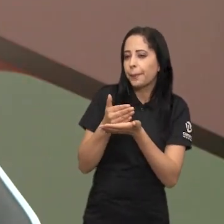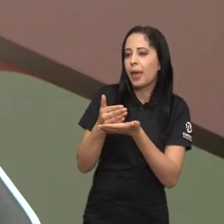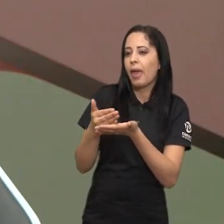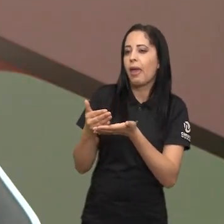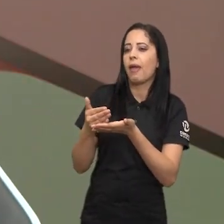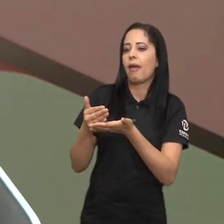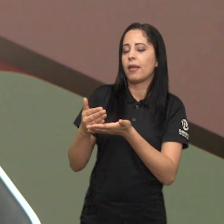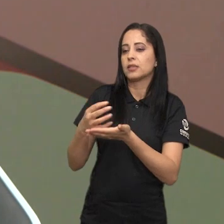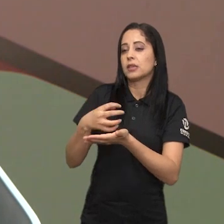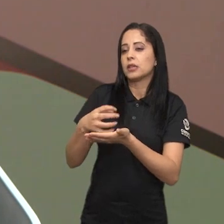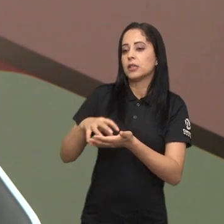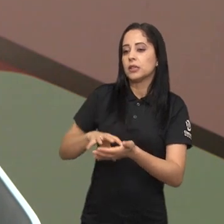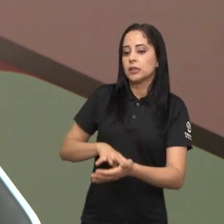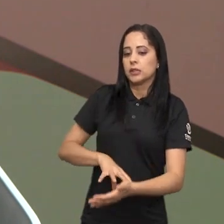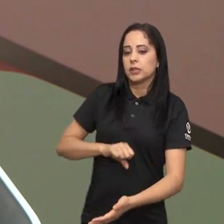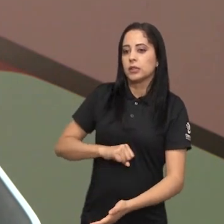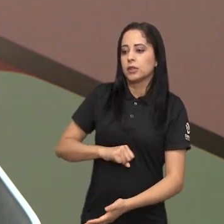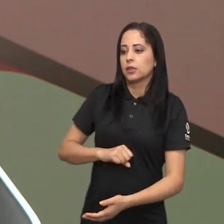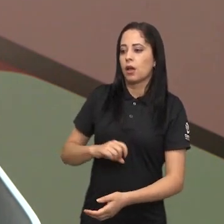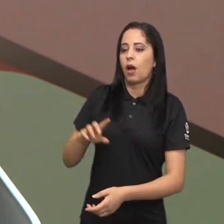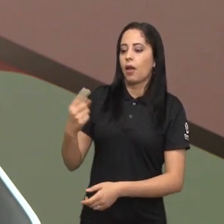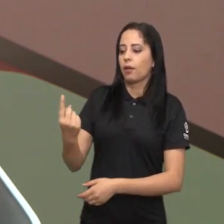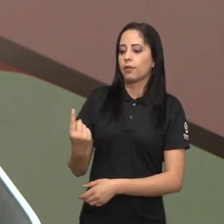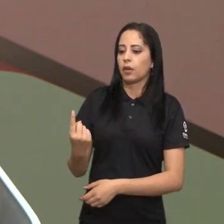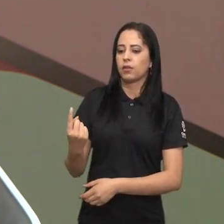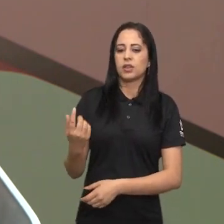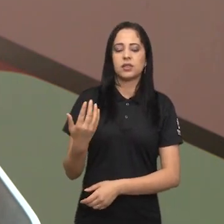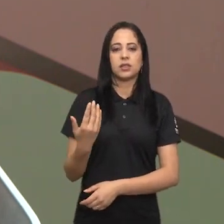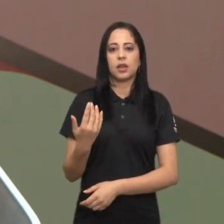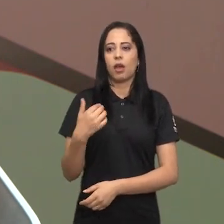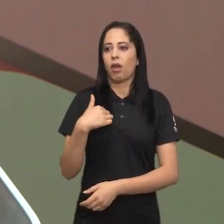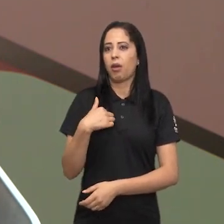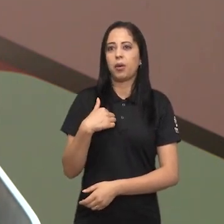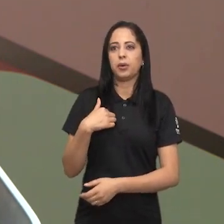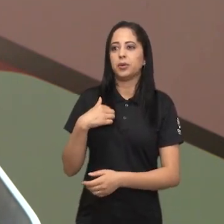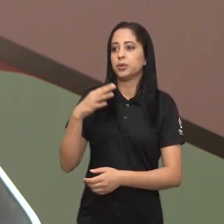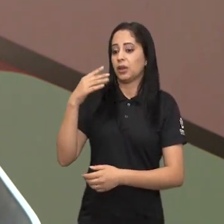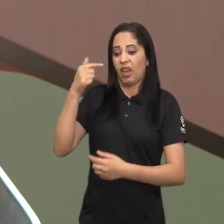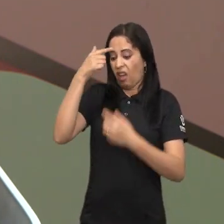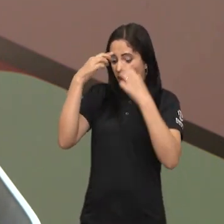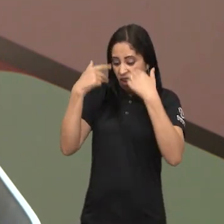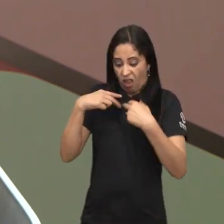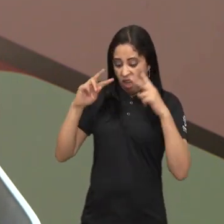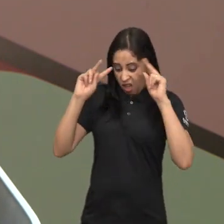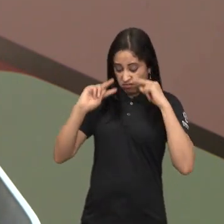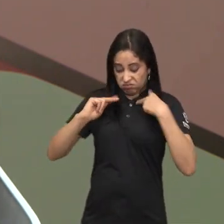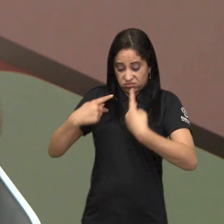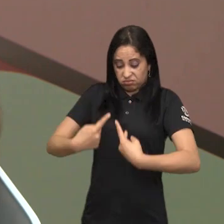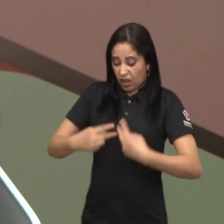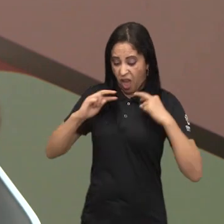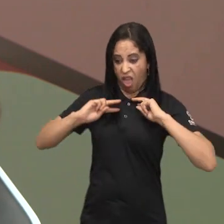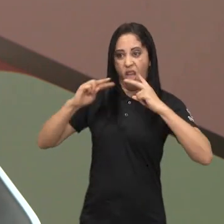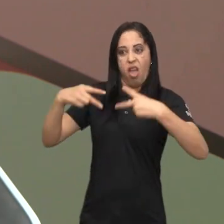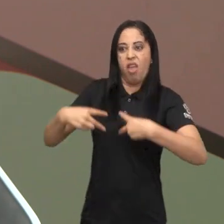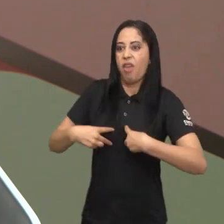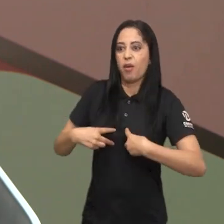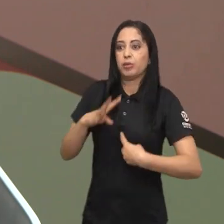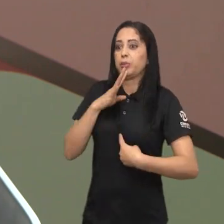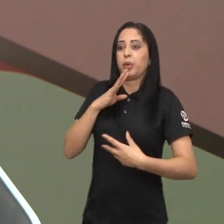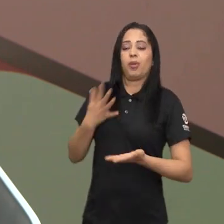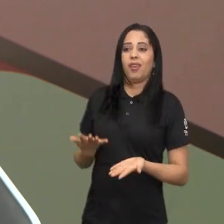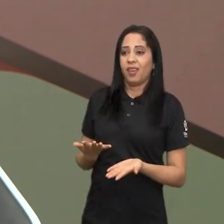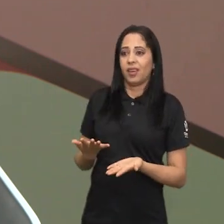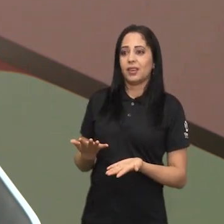na menopausa, elas chegam no consultório falando, eu não estou me reconhecendo. Ai, que Essa bacana. não sou eu. E quando começam a fazer a